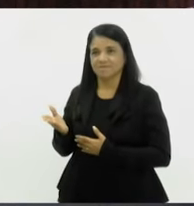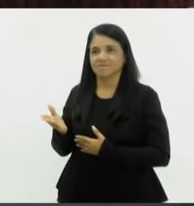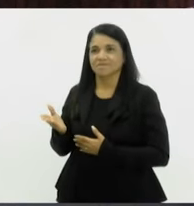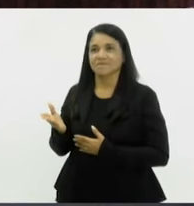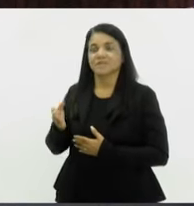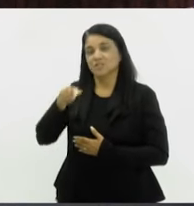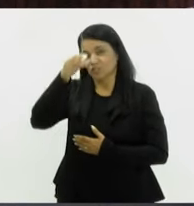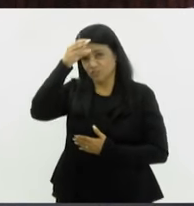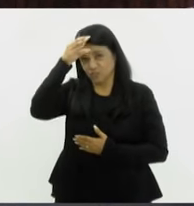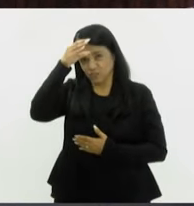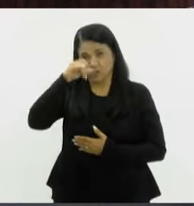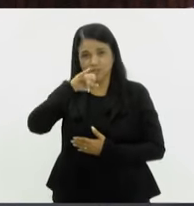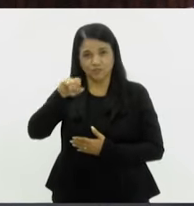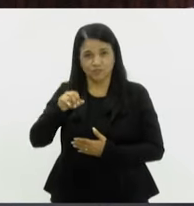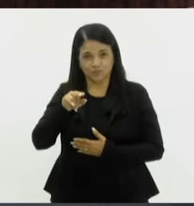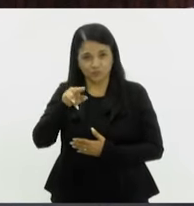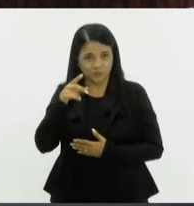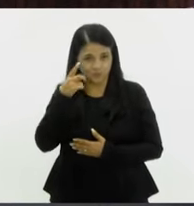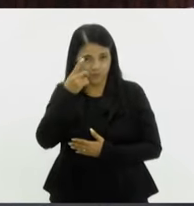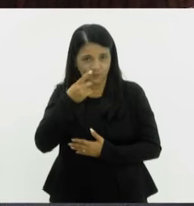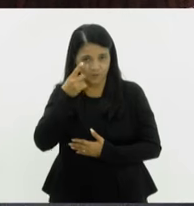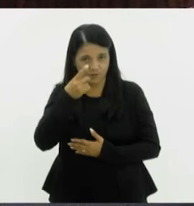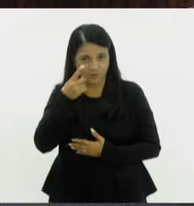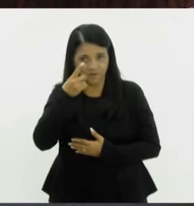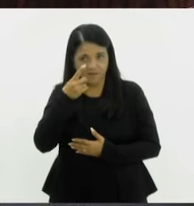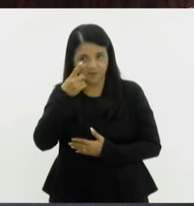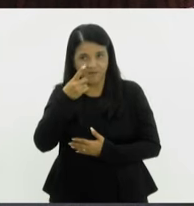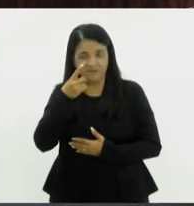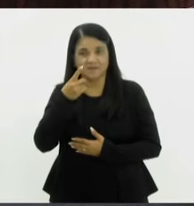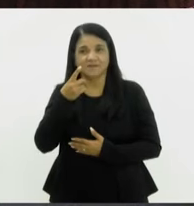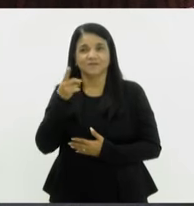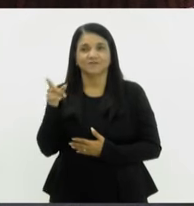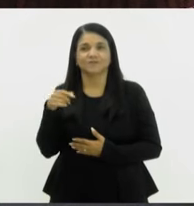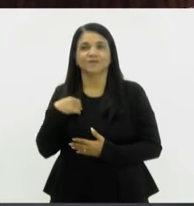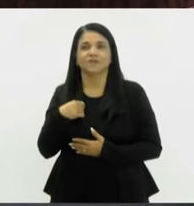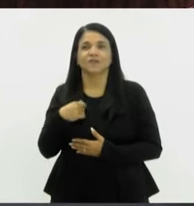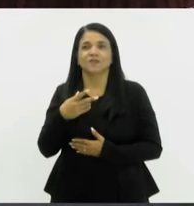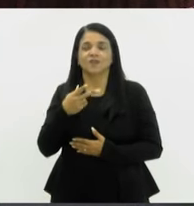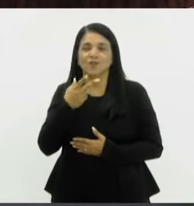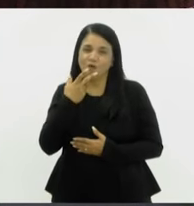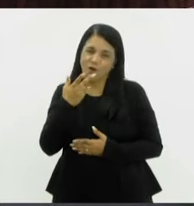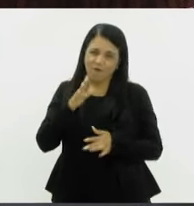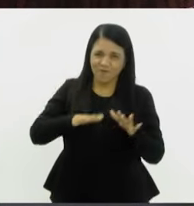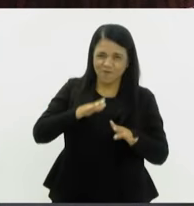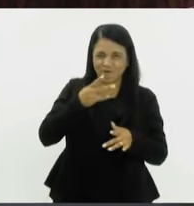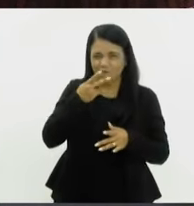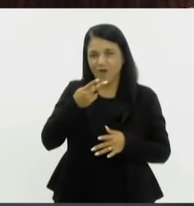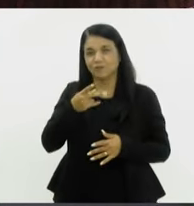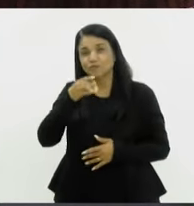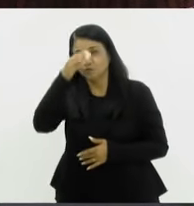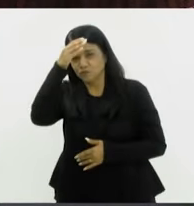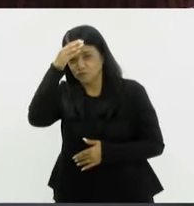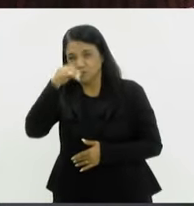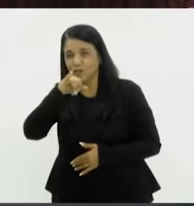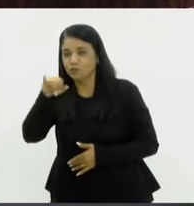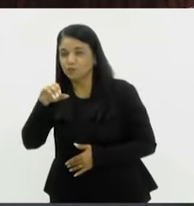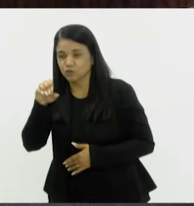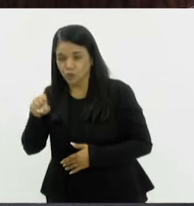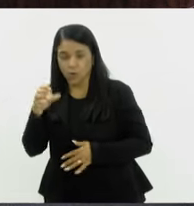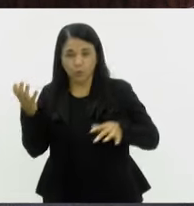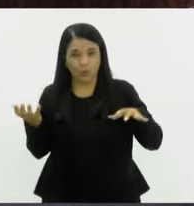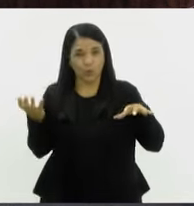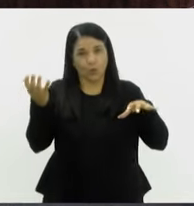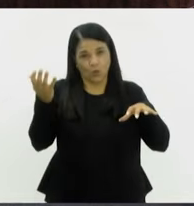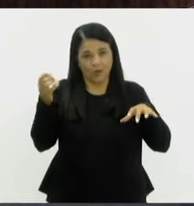tia Ju eu chamo às vezes de Tia Jô porque Tia Jô lá no no Congresso tia